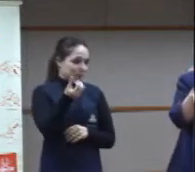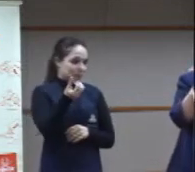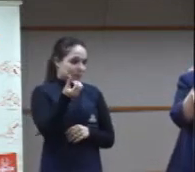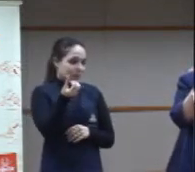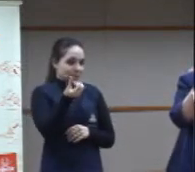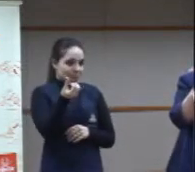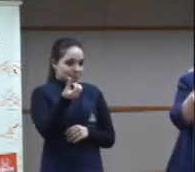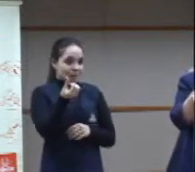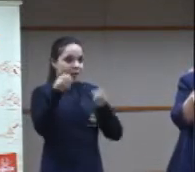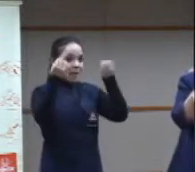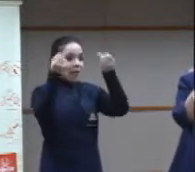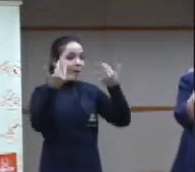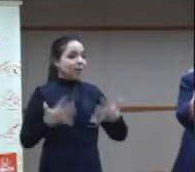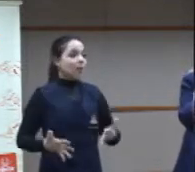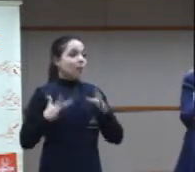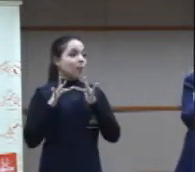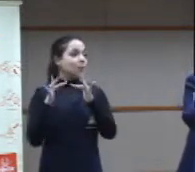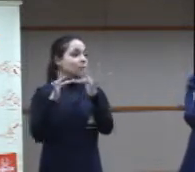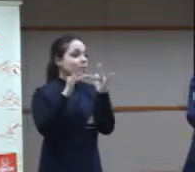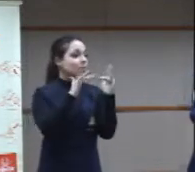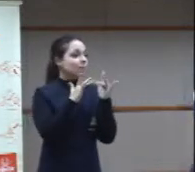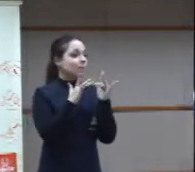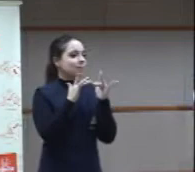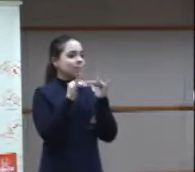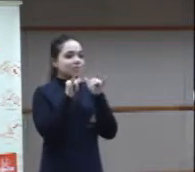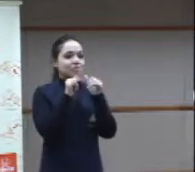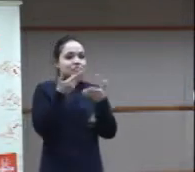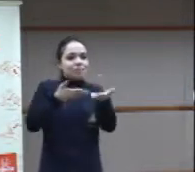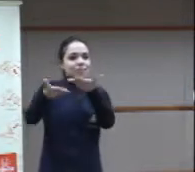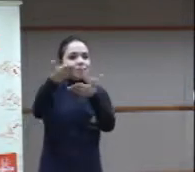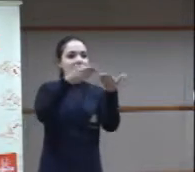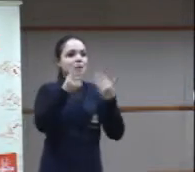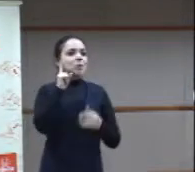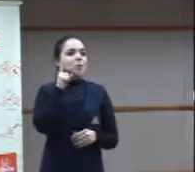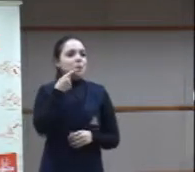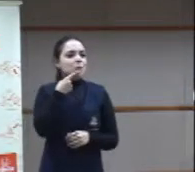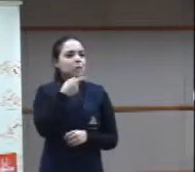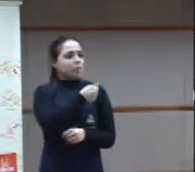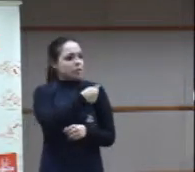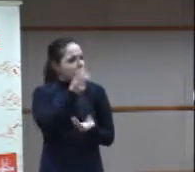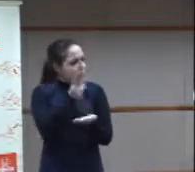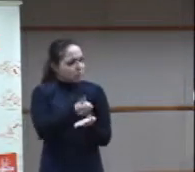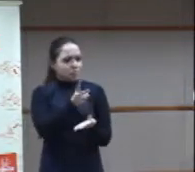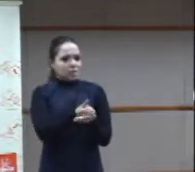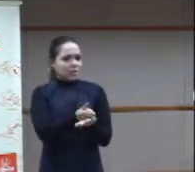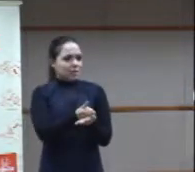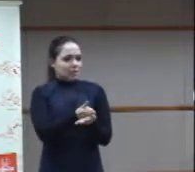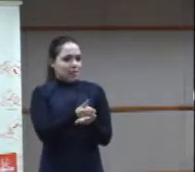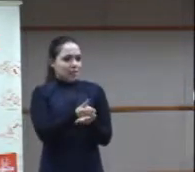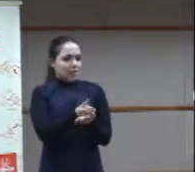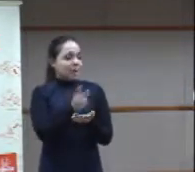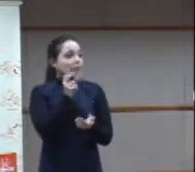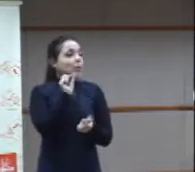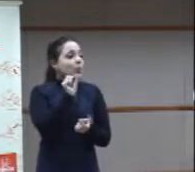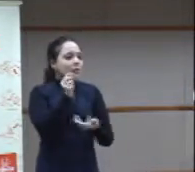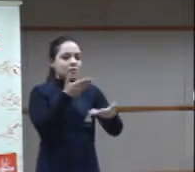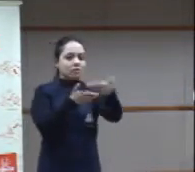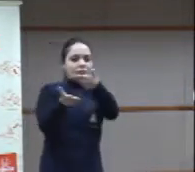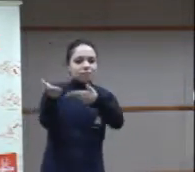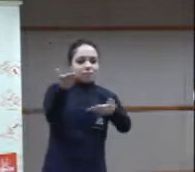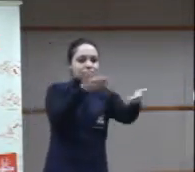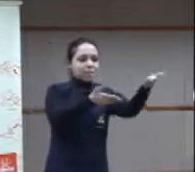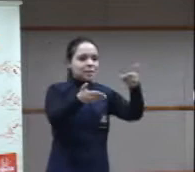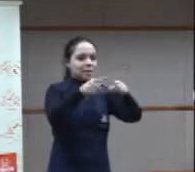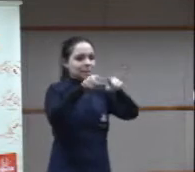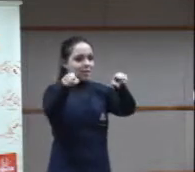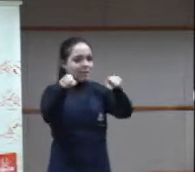Quinto, manter contato com os alunos surdos, contato permanente, intermediando seu